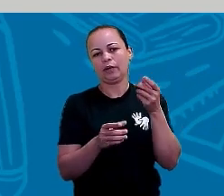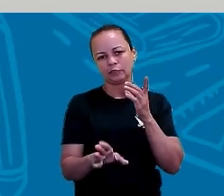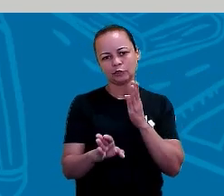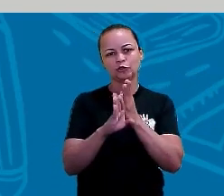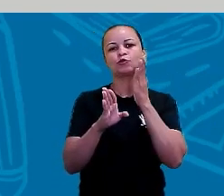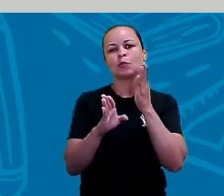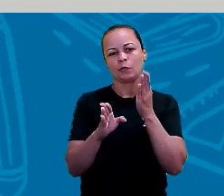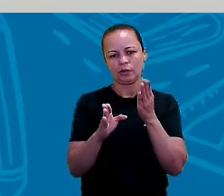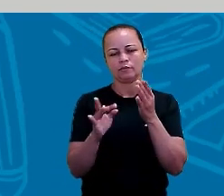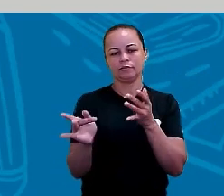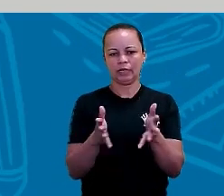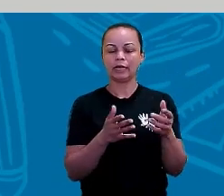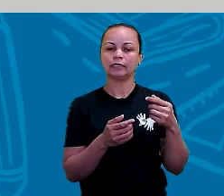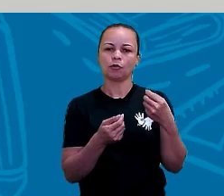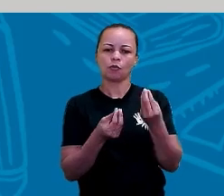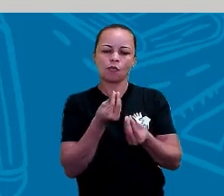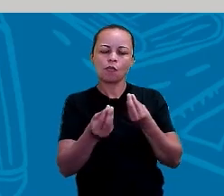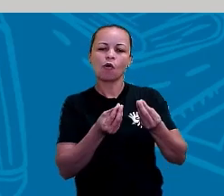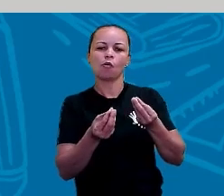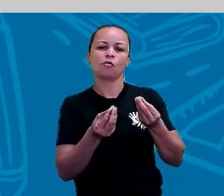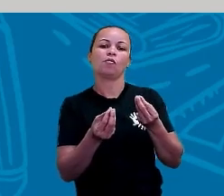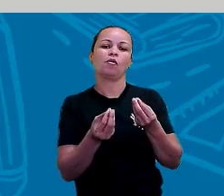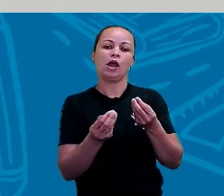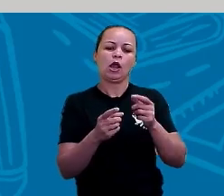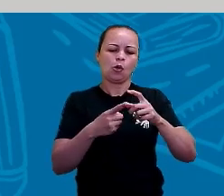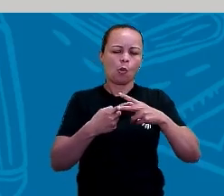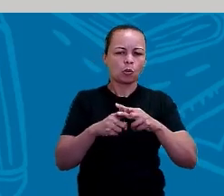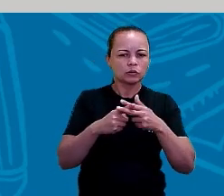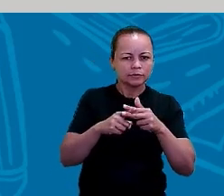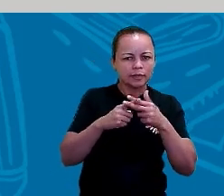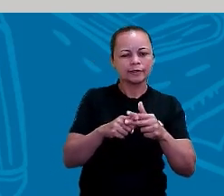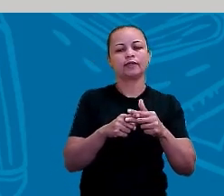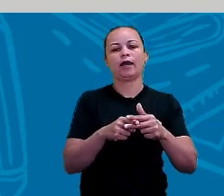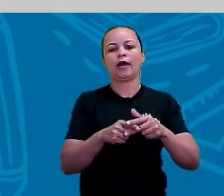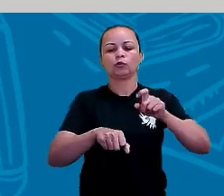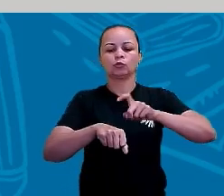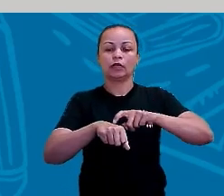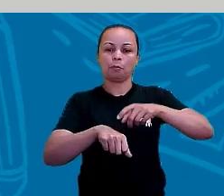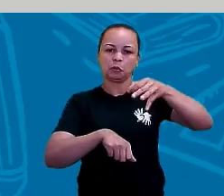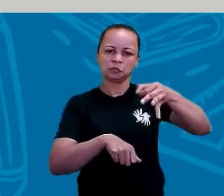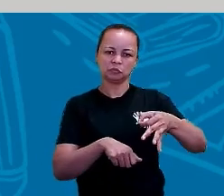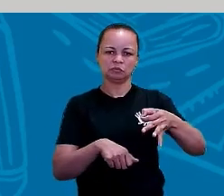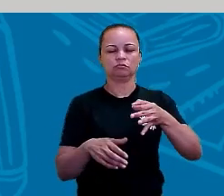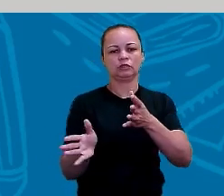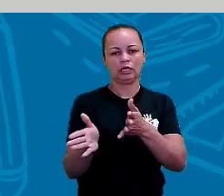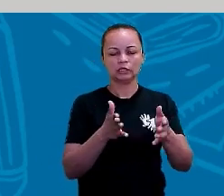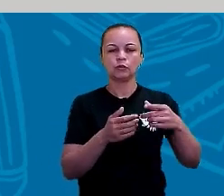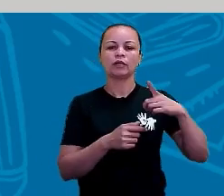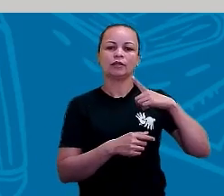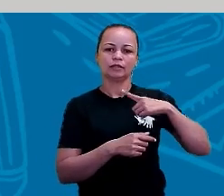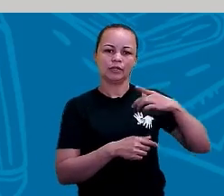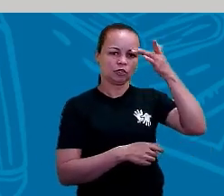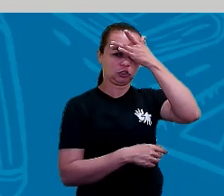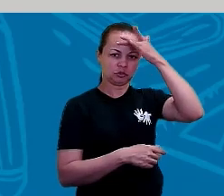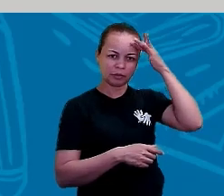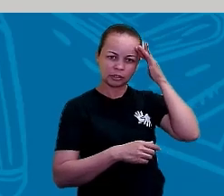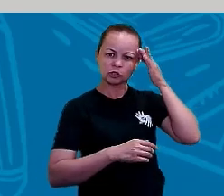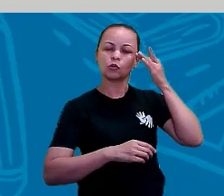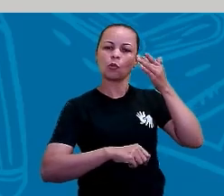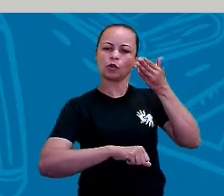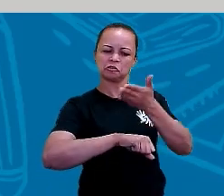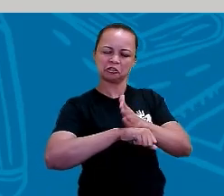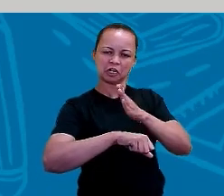ser consertados em tempo hábil, porque vai existir profissionais treinados e